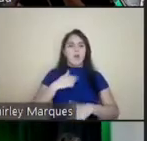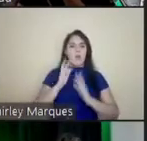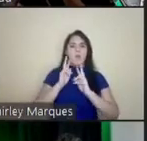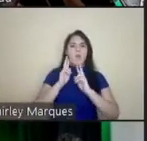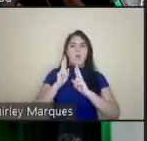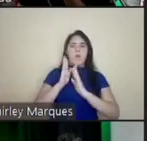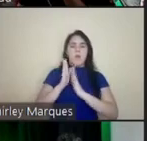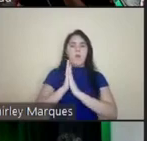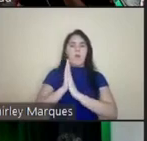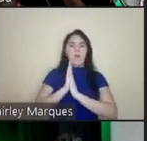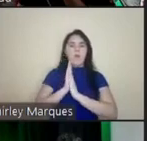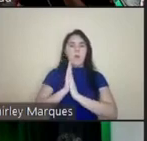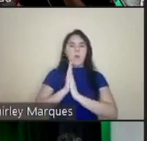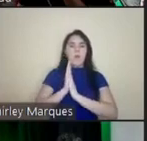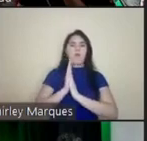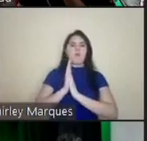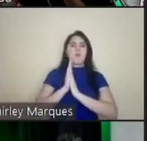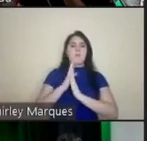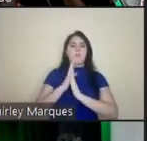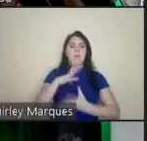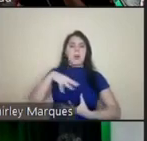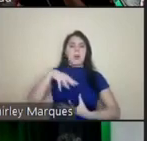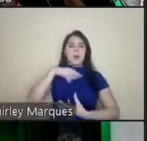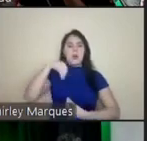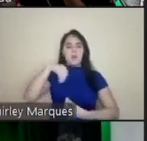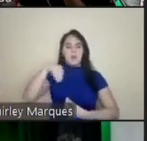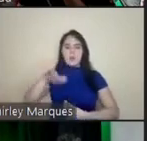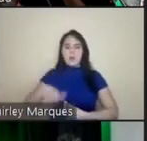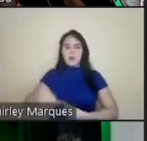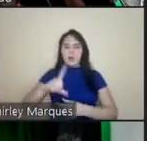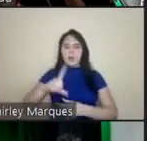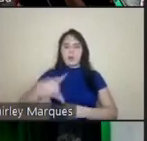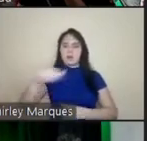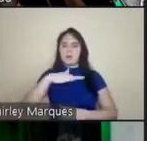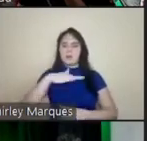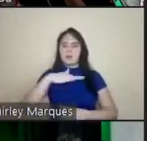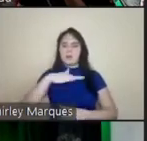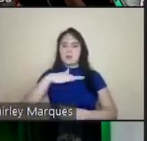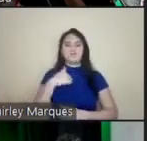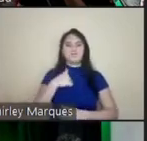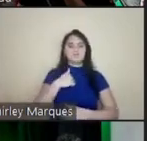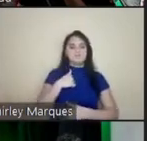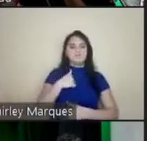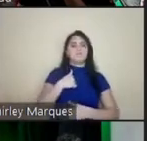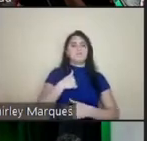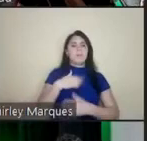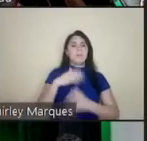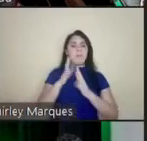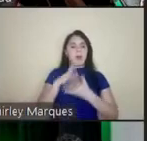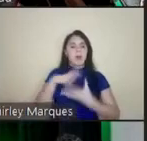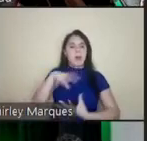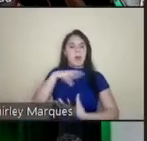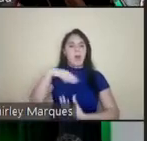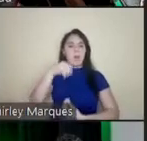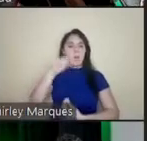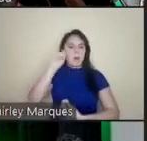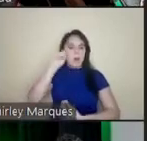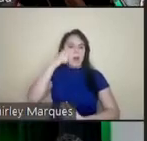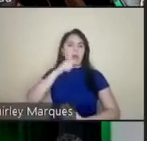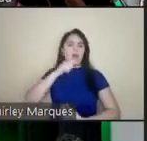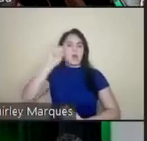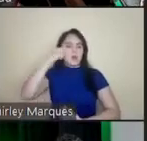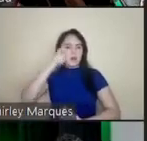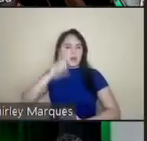que se foi, eu rogo ao poema que confeite a vida. Para a alma da negra que se foi, eu rogo ao poema